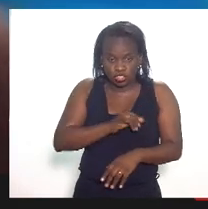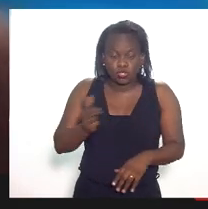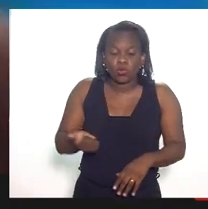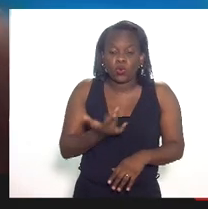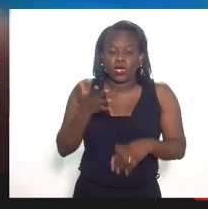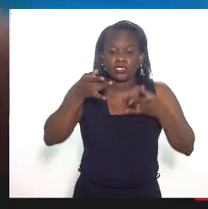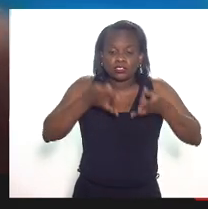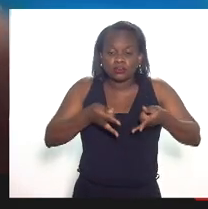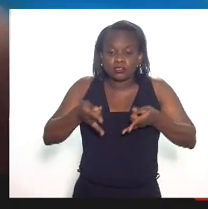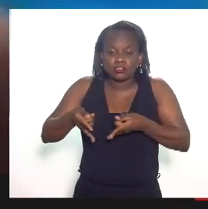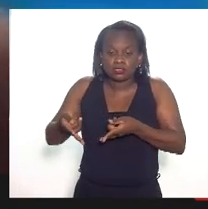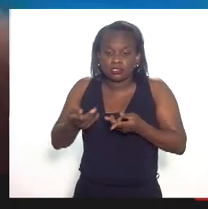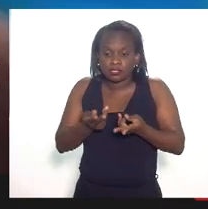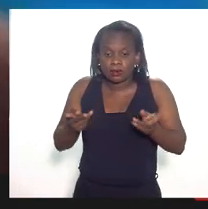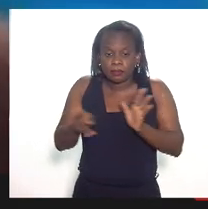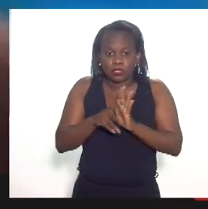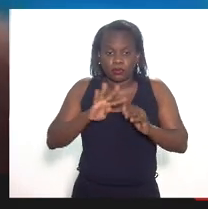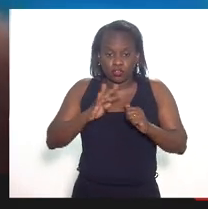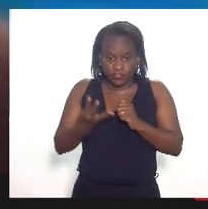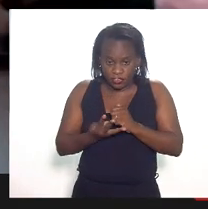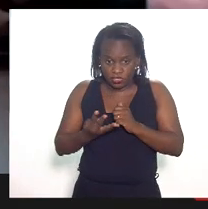quantos leitos para a Covid?